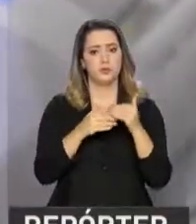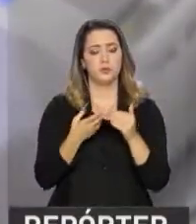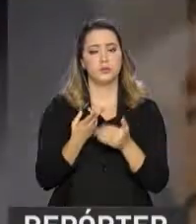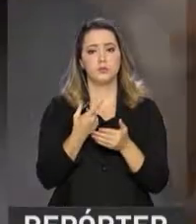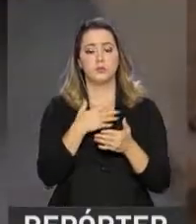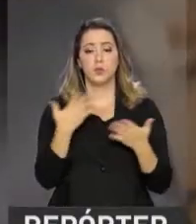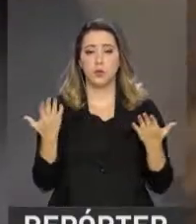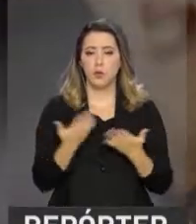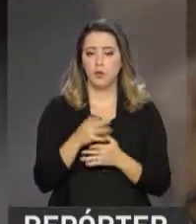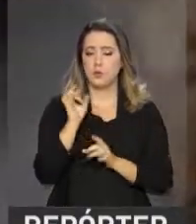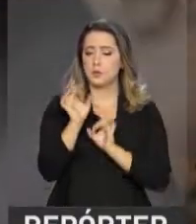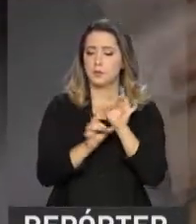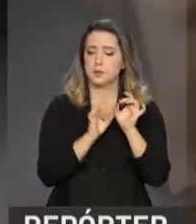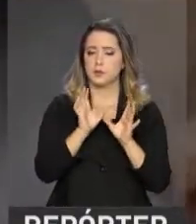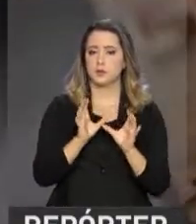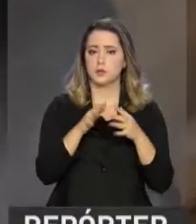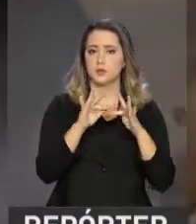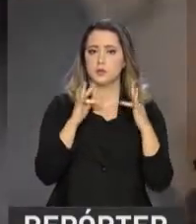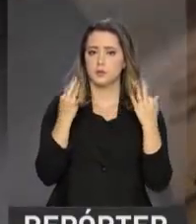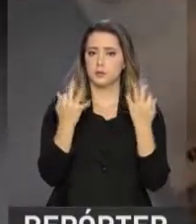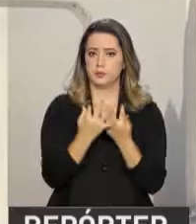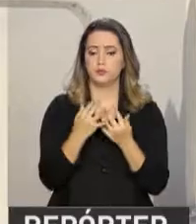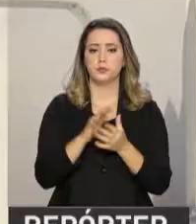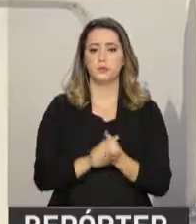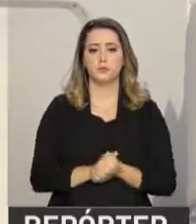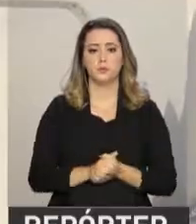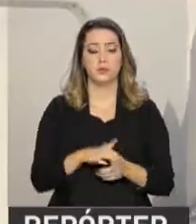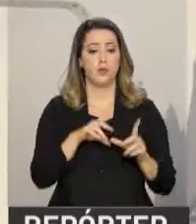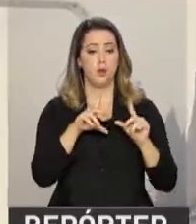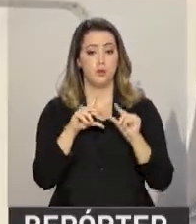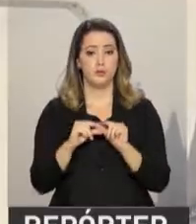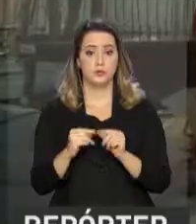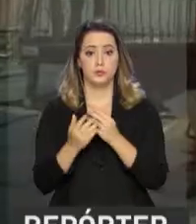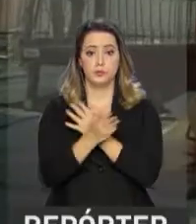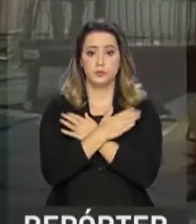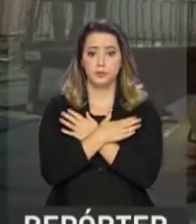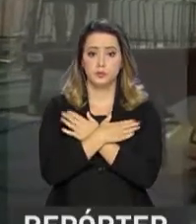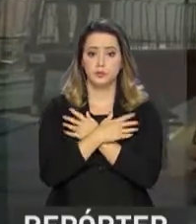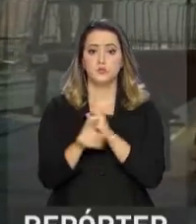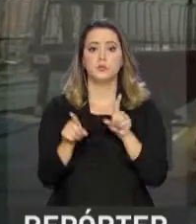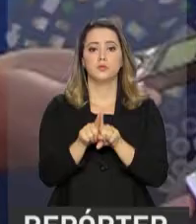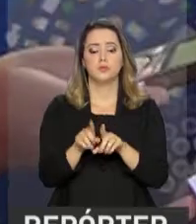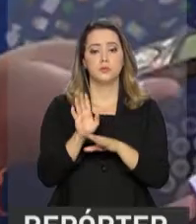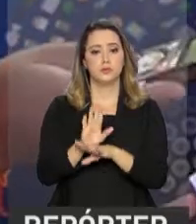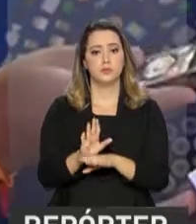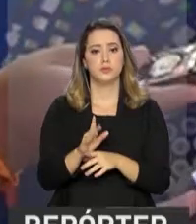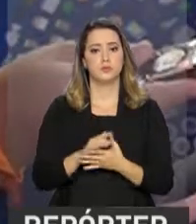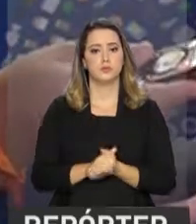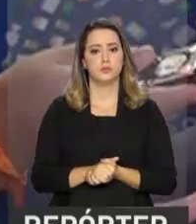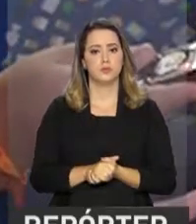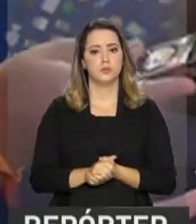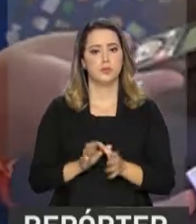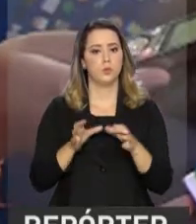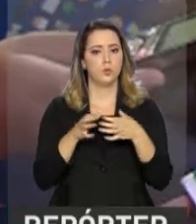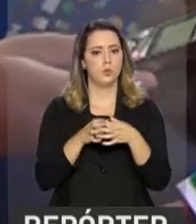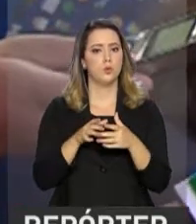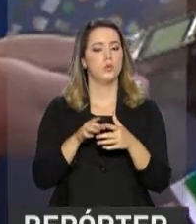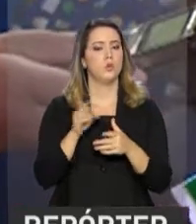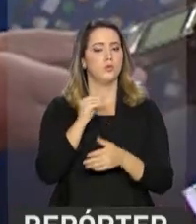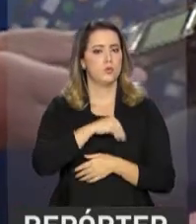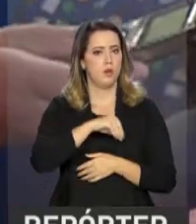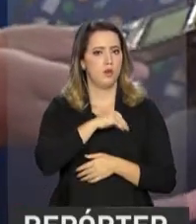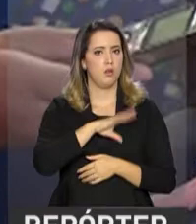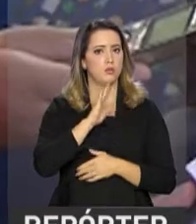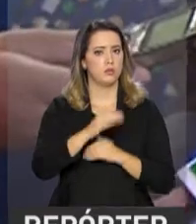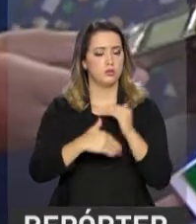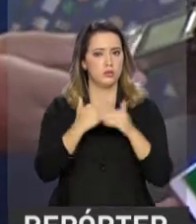crédito voltado especificamente para as famílias. A redução do desemprego também ajudou. A massa salarial já estava crescendo,